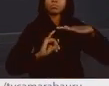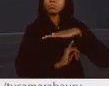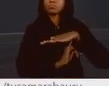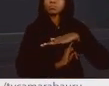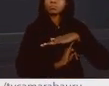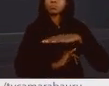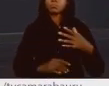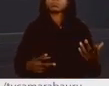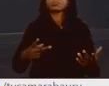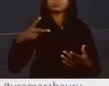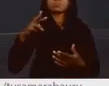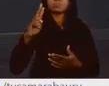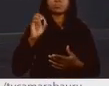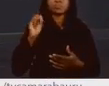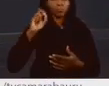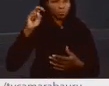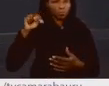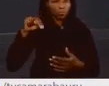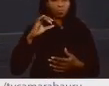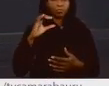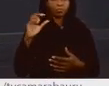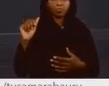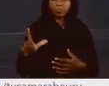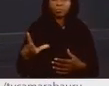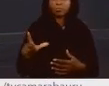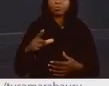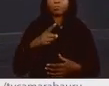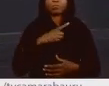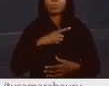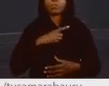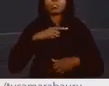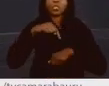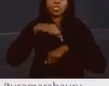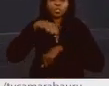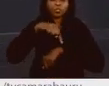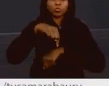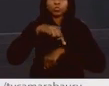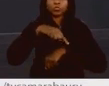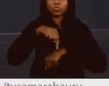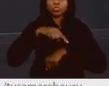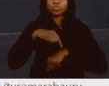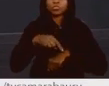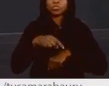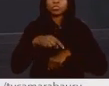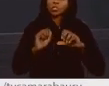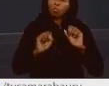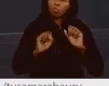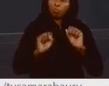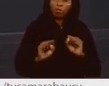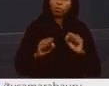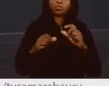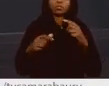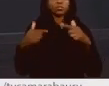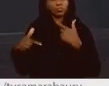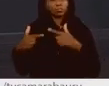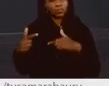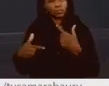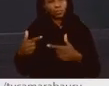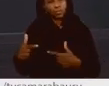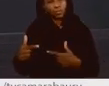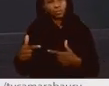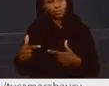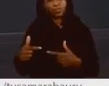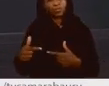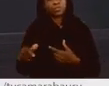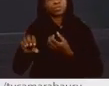presencial, ela tem ali uma carga horária que ela pode trabalhar o ensino à